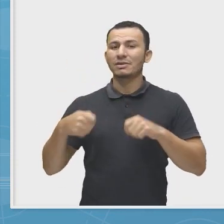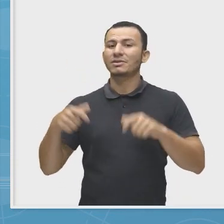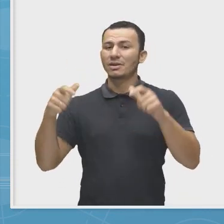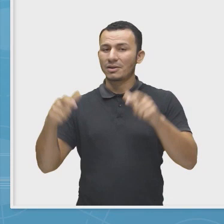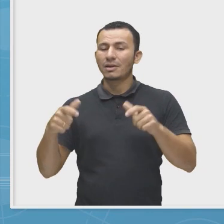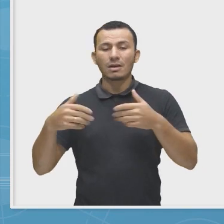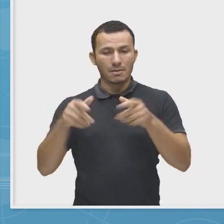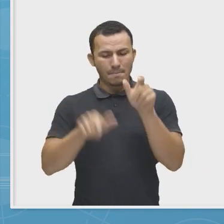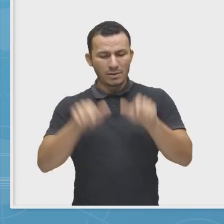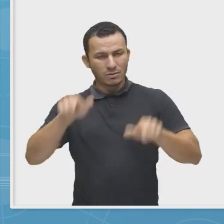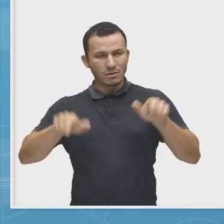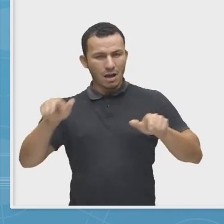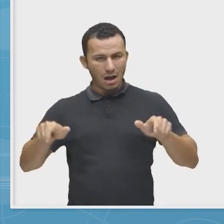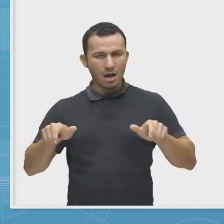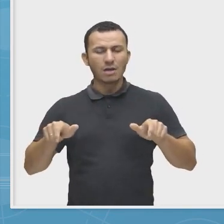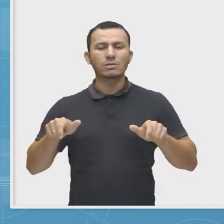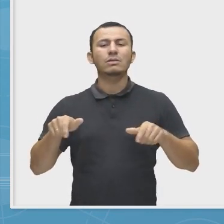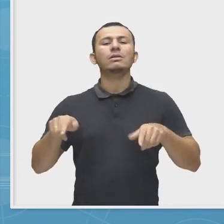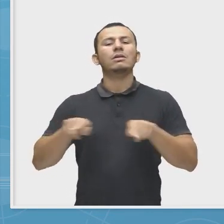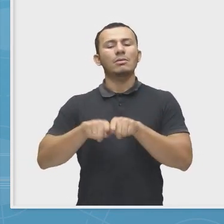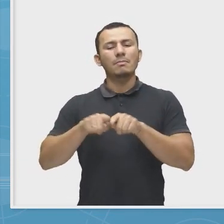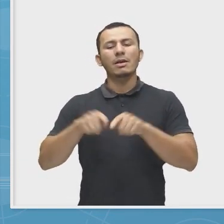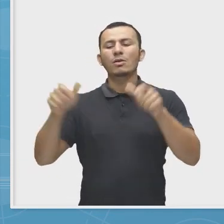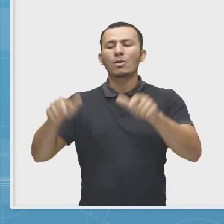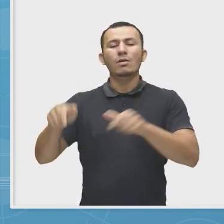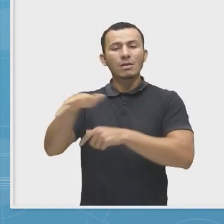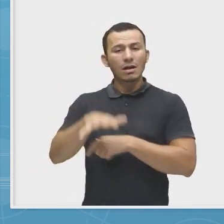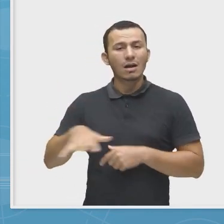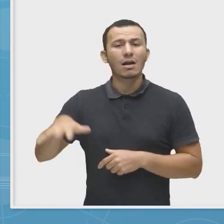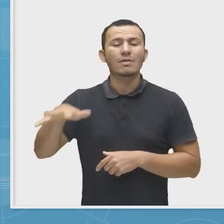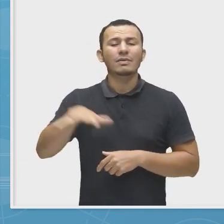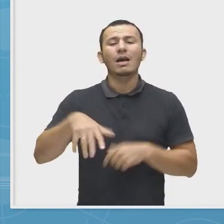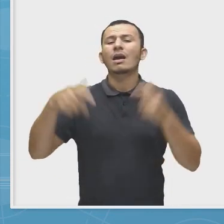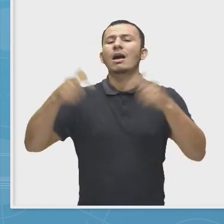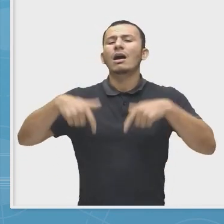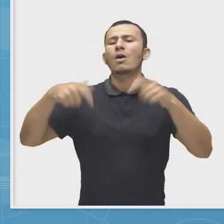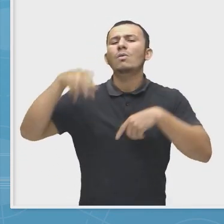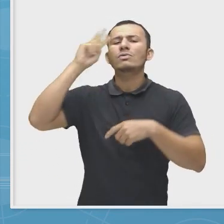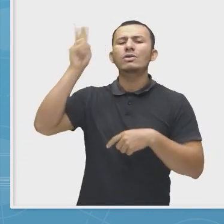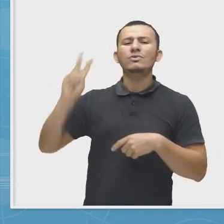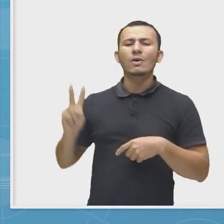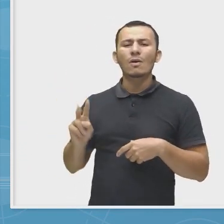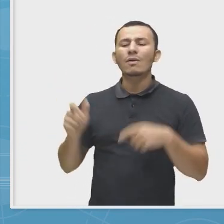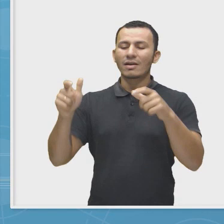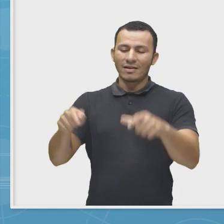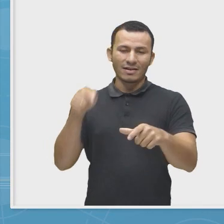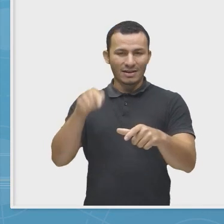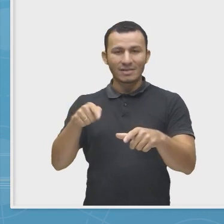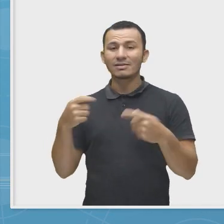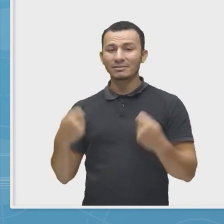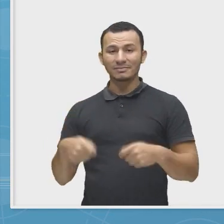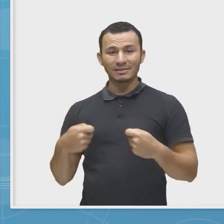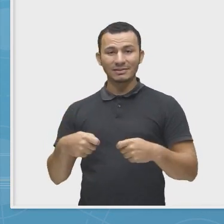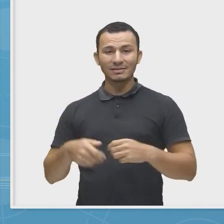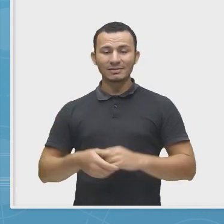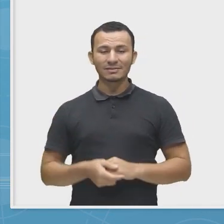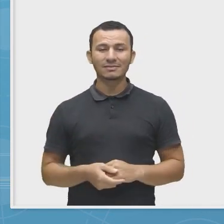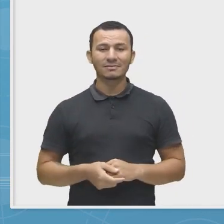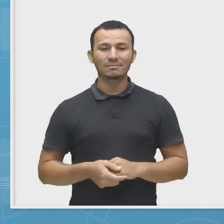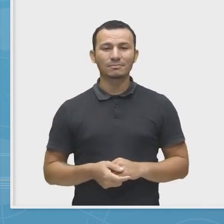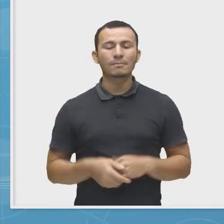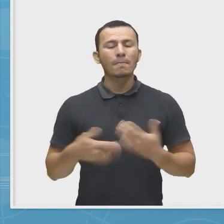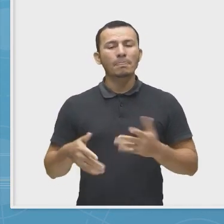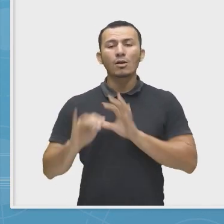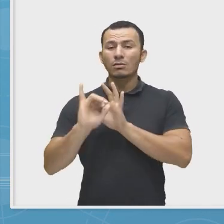os personagens, precisa do espaço, né? Para justamente acontecer a narrativa, acontecer a história. Então,